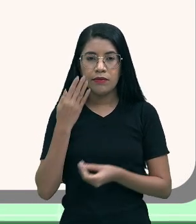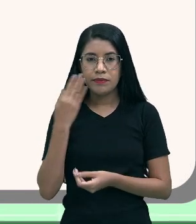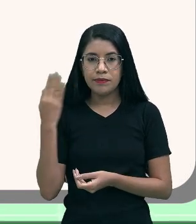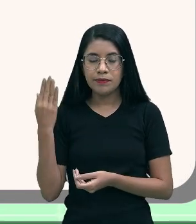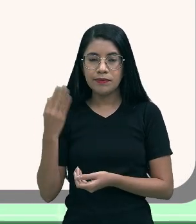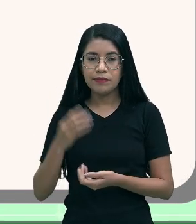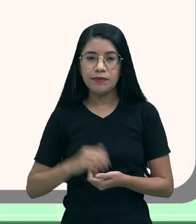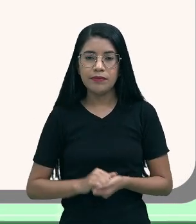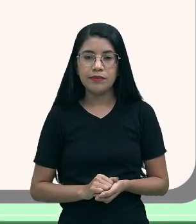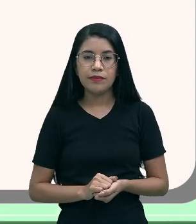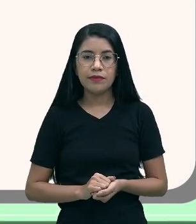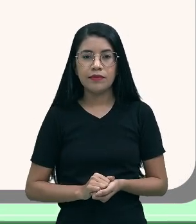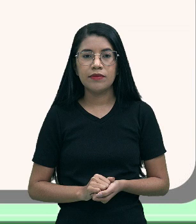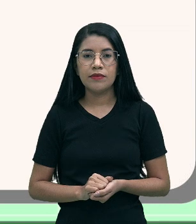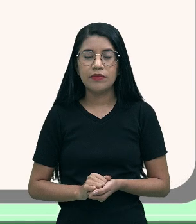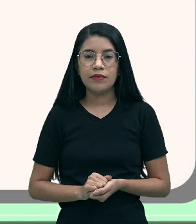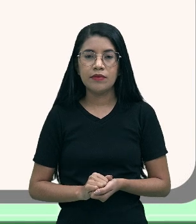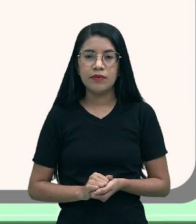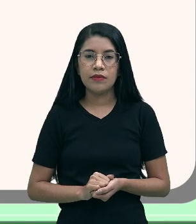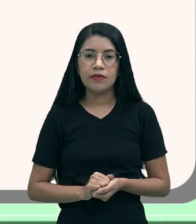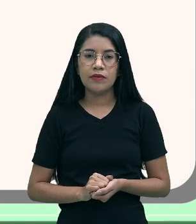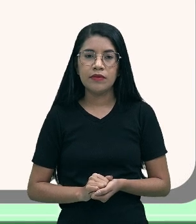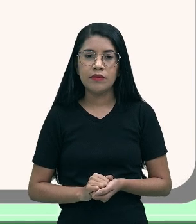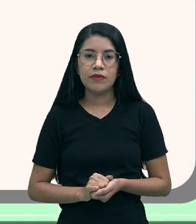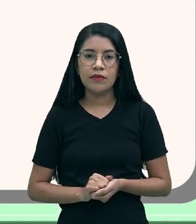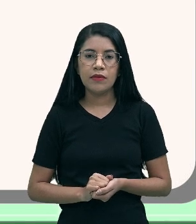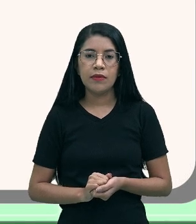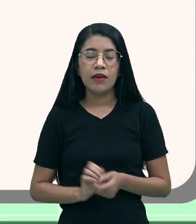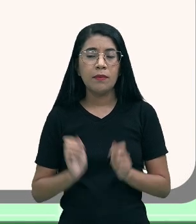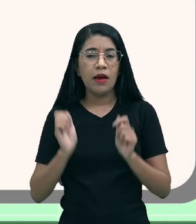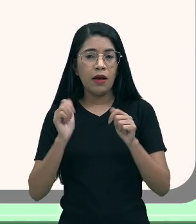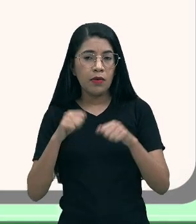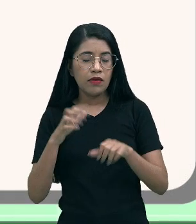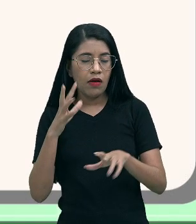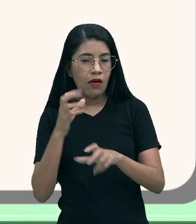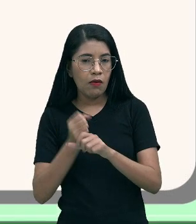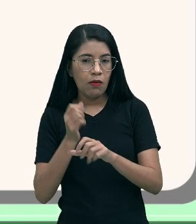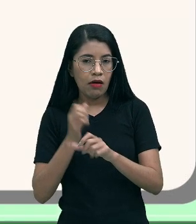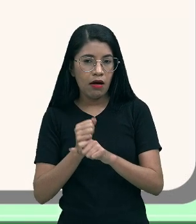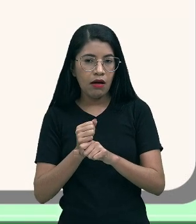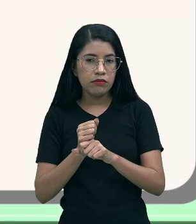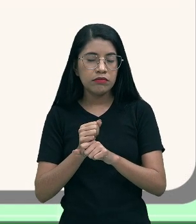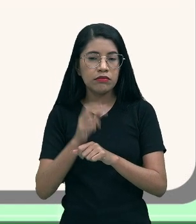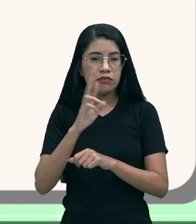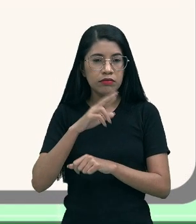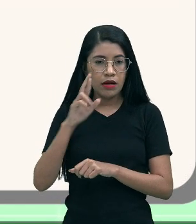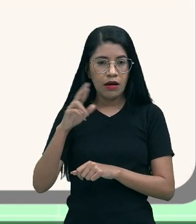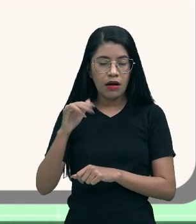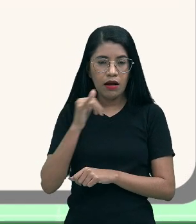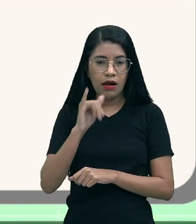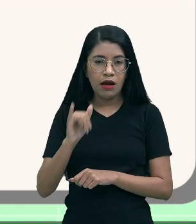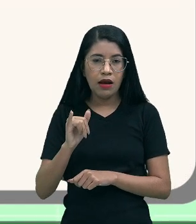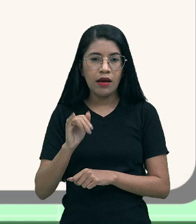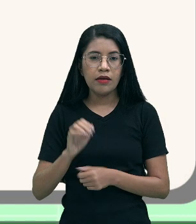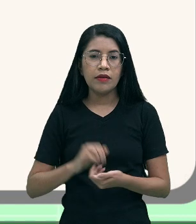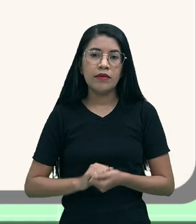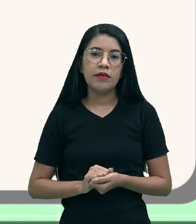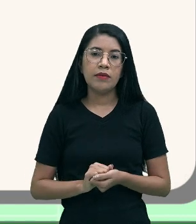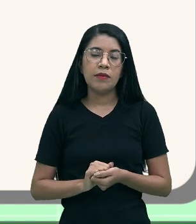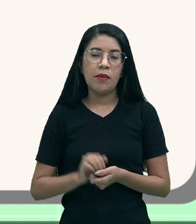ó, ela diz o seguinte, olha. Para calcular a resistência elétrica em função de parâmetros geométricos, como